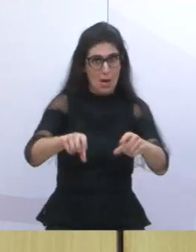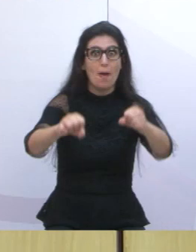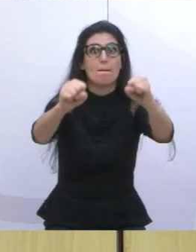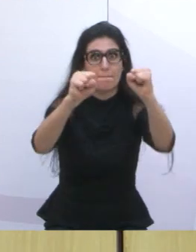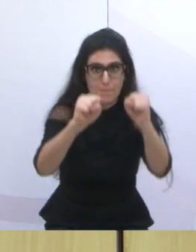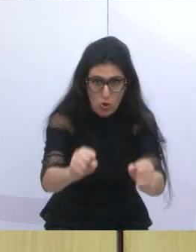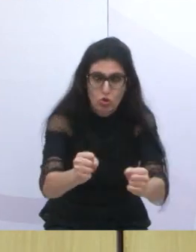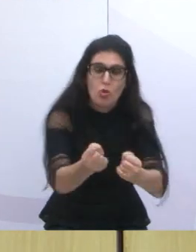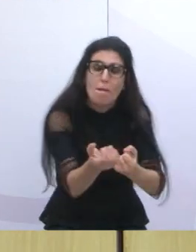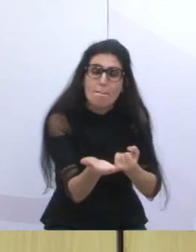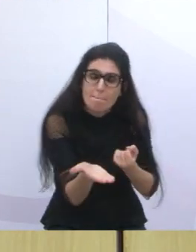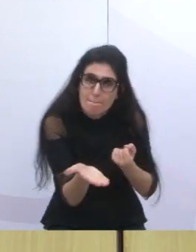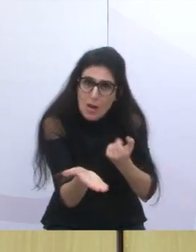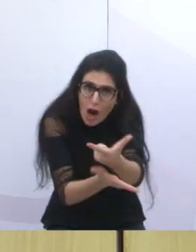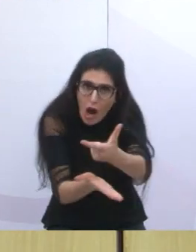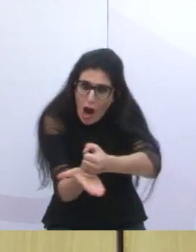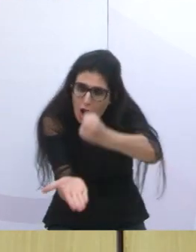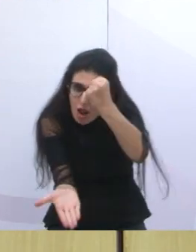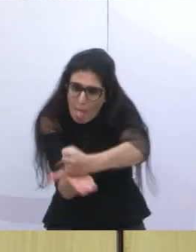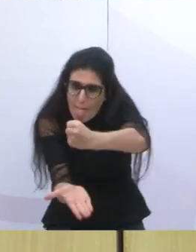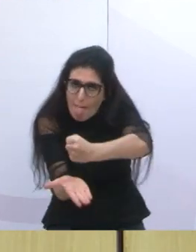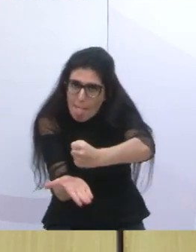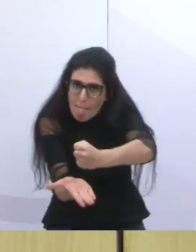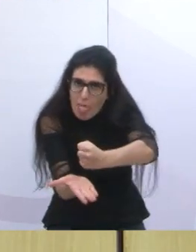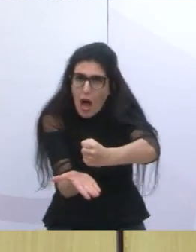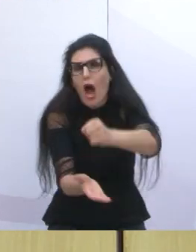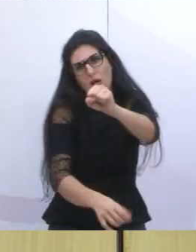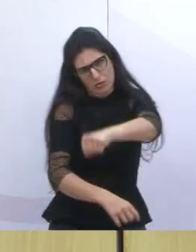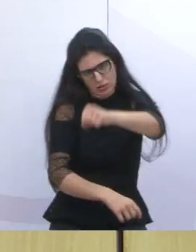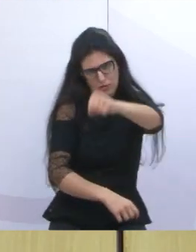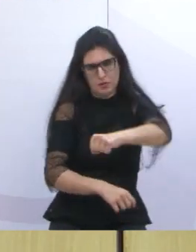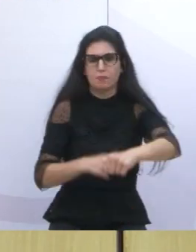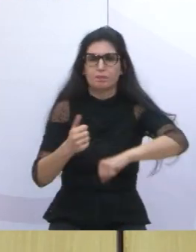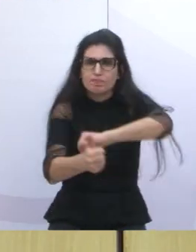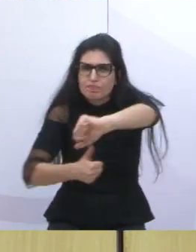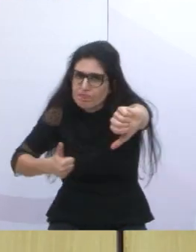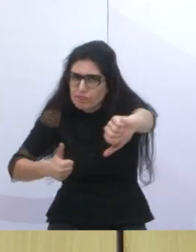extrajudicial. Dispõe sobre a revogação da Lei